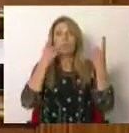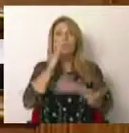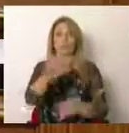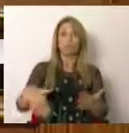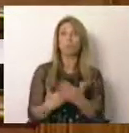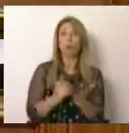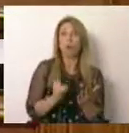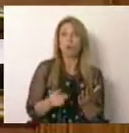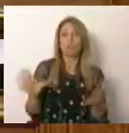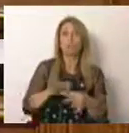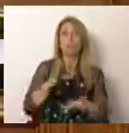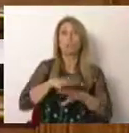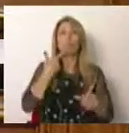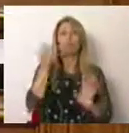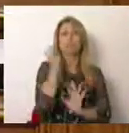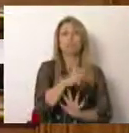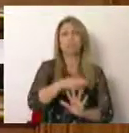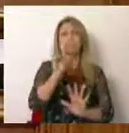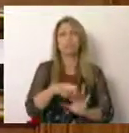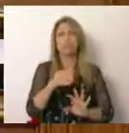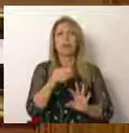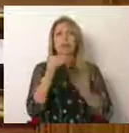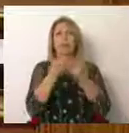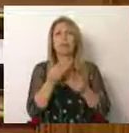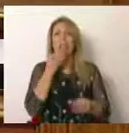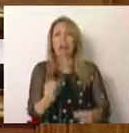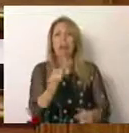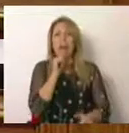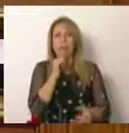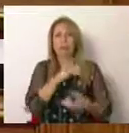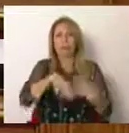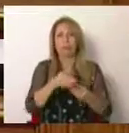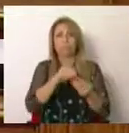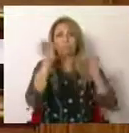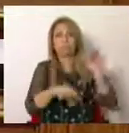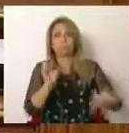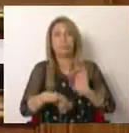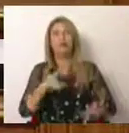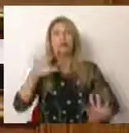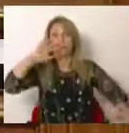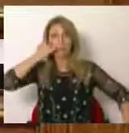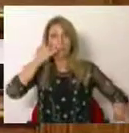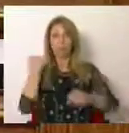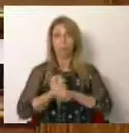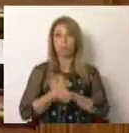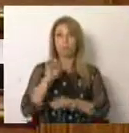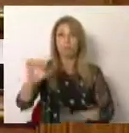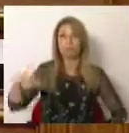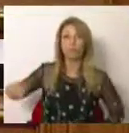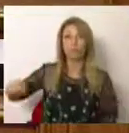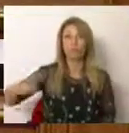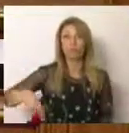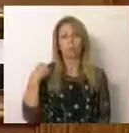designadamente em relação à deposição das lamas, que vai afetar diretamente a sua atividade, e nós sabemos como os pescadores têm sido